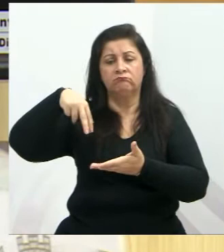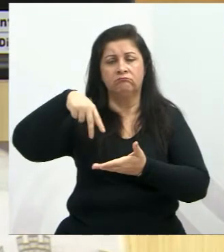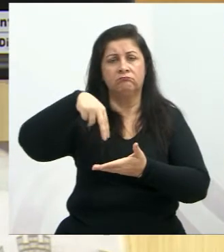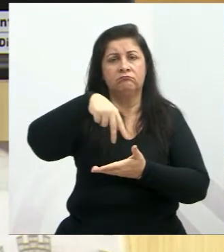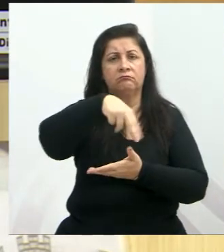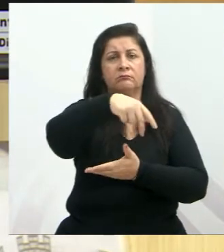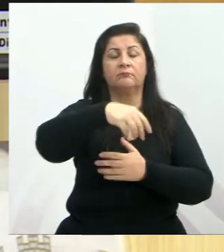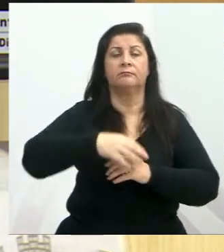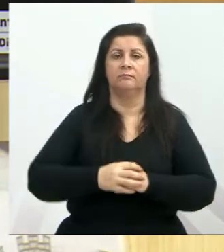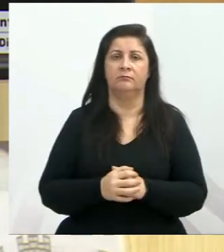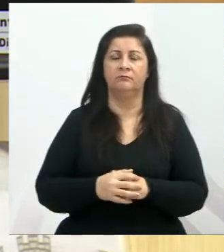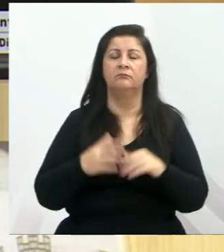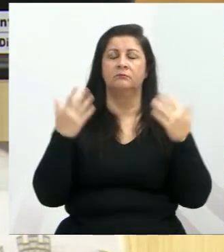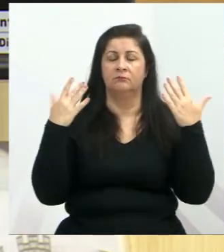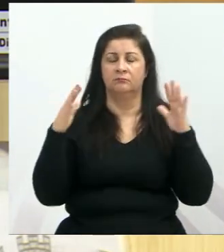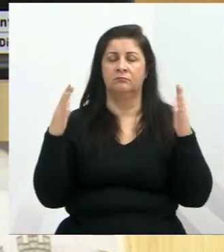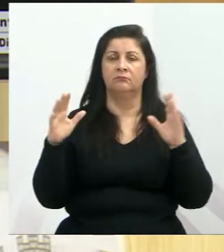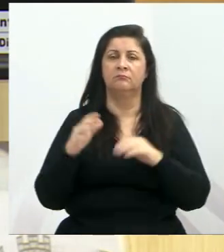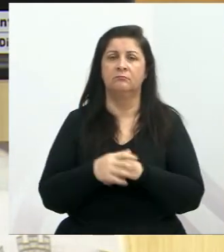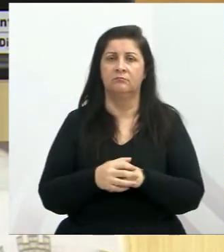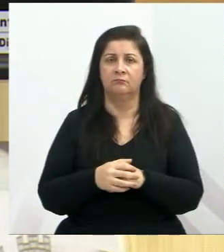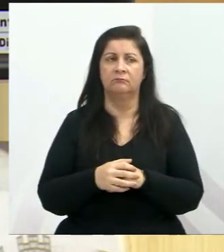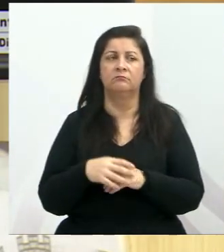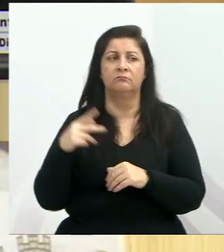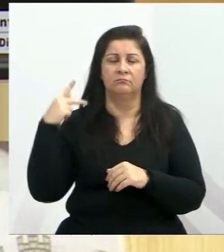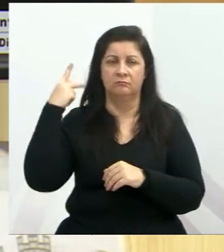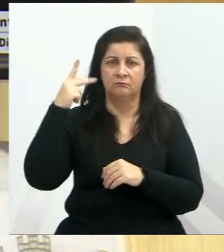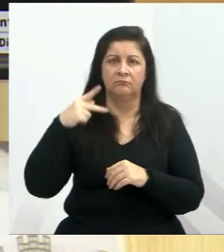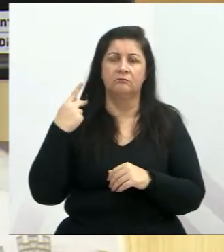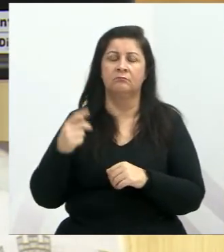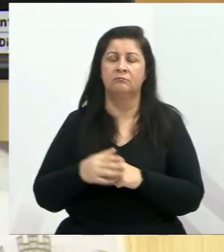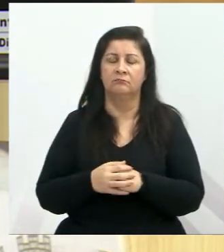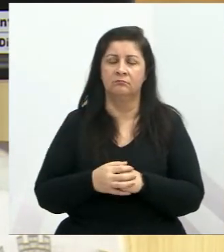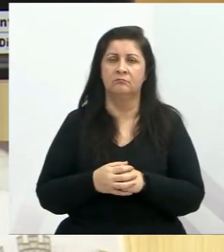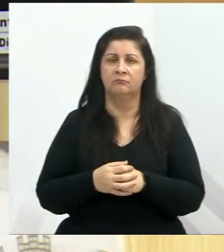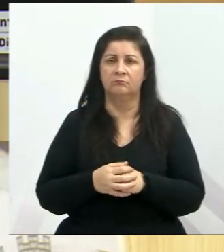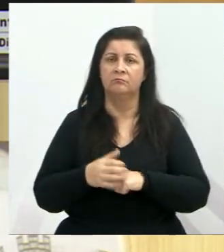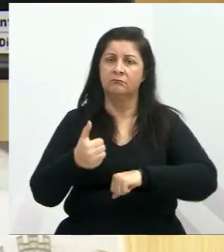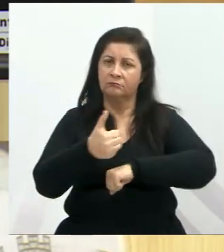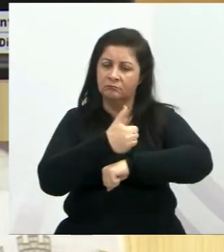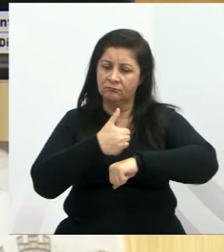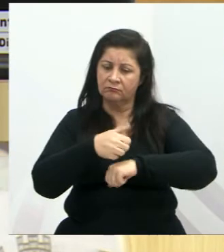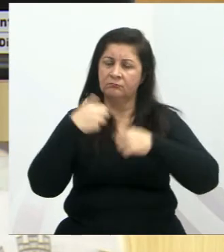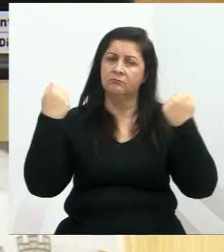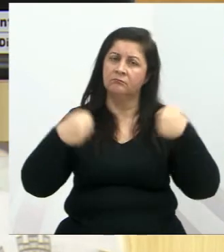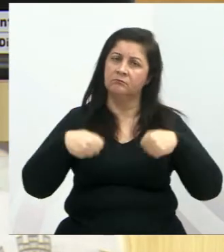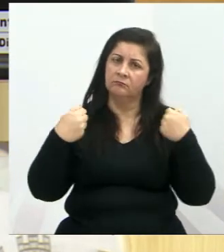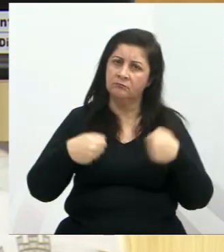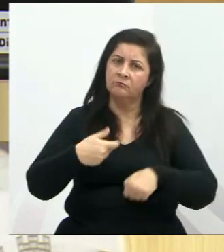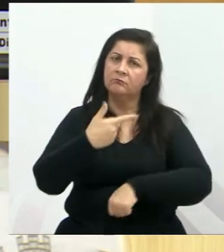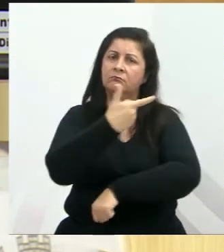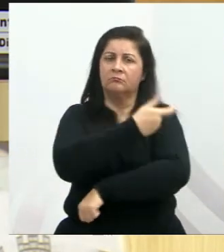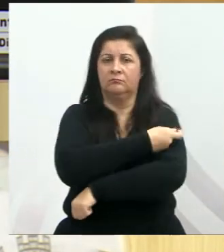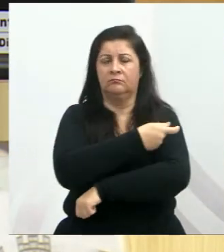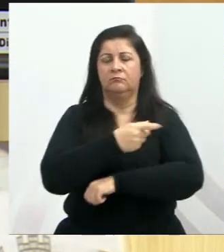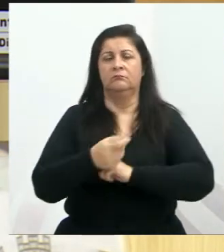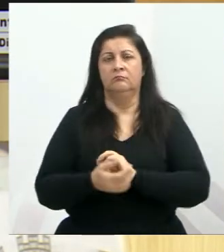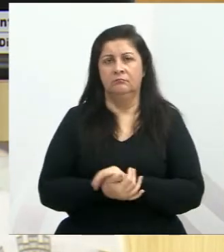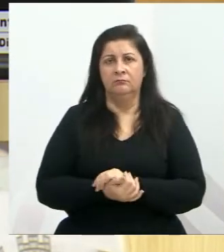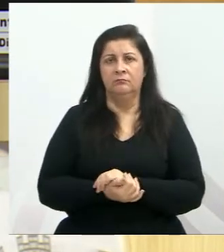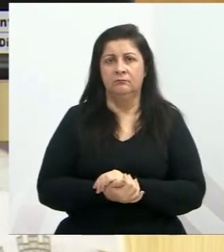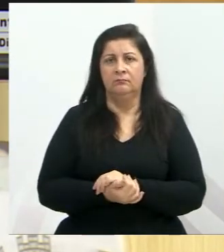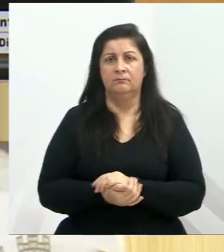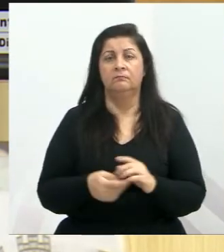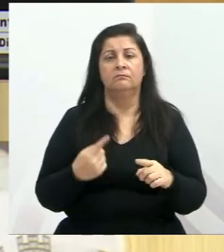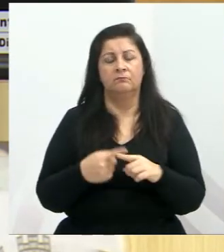município. Parabéns, vereador, que esses profissionais eles possam, né, ter aí esse amparo, porque realmente